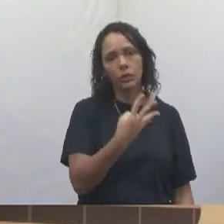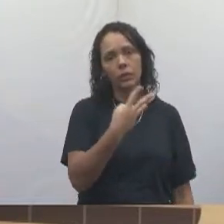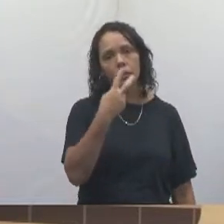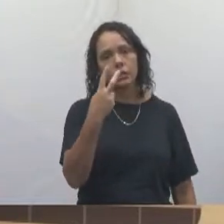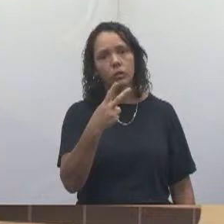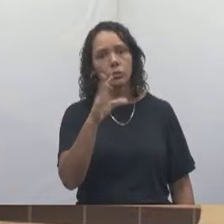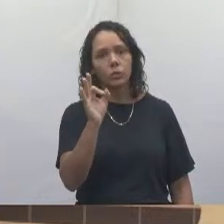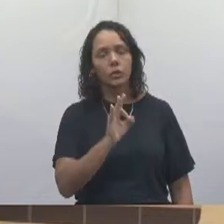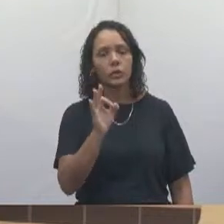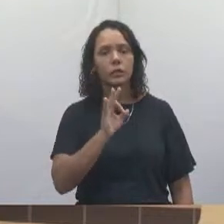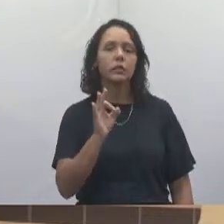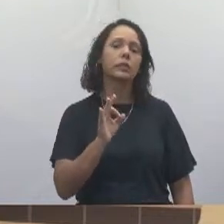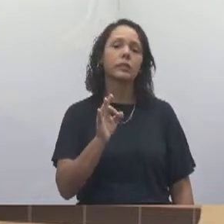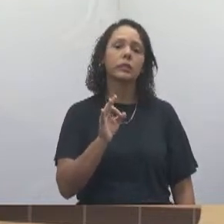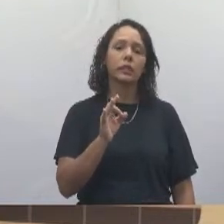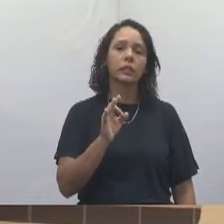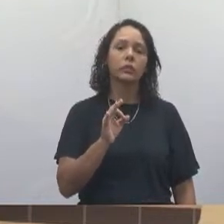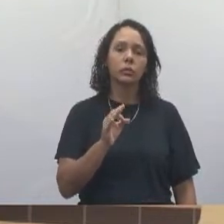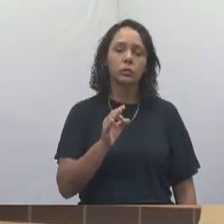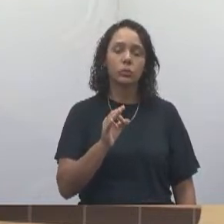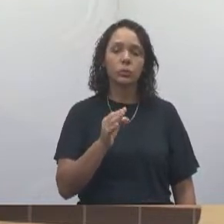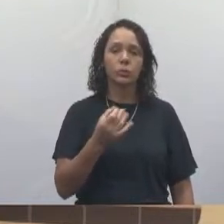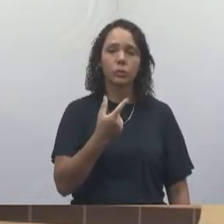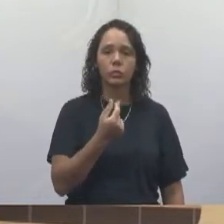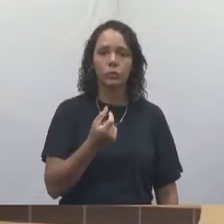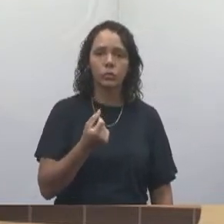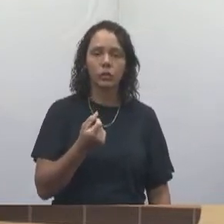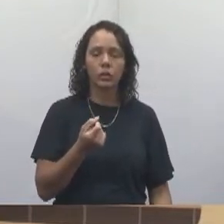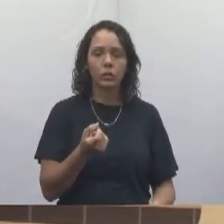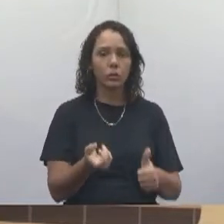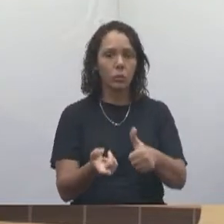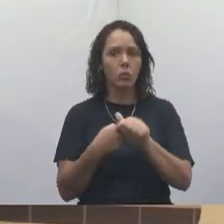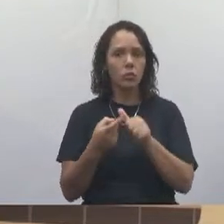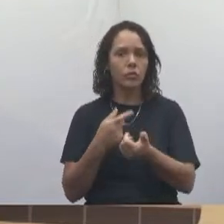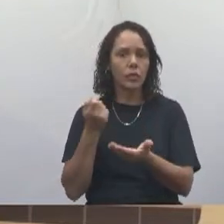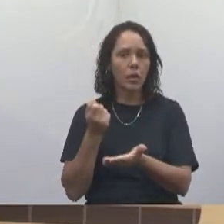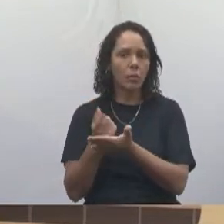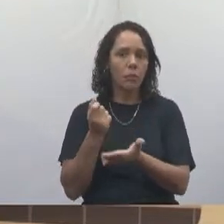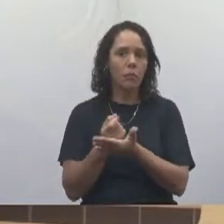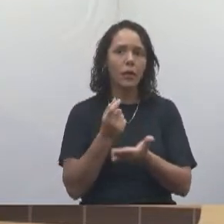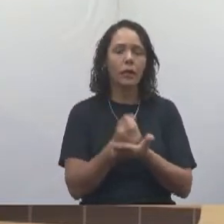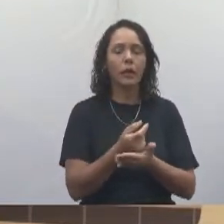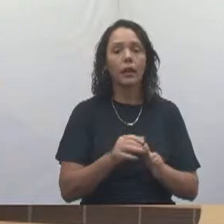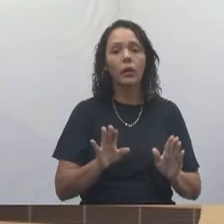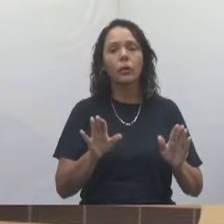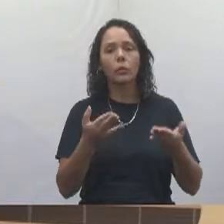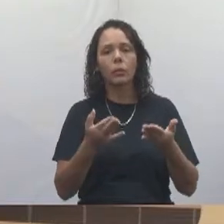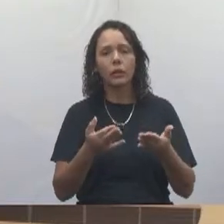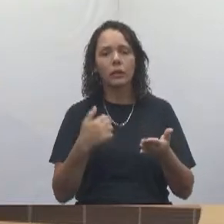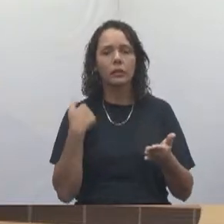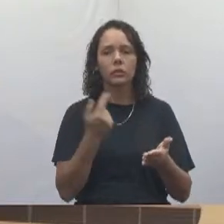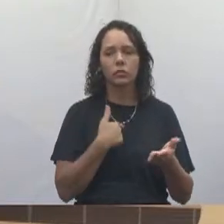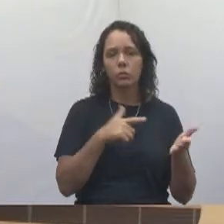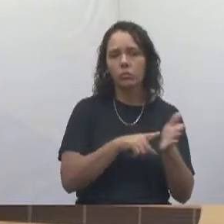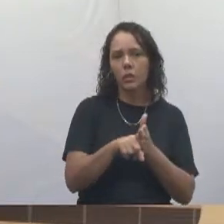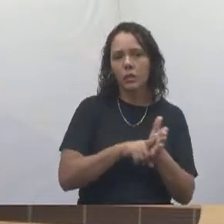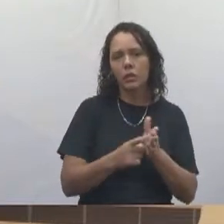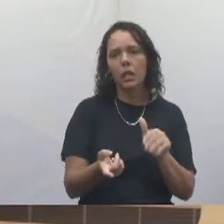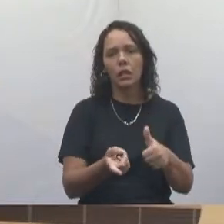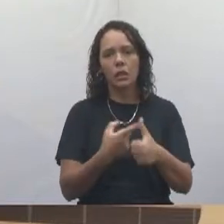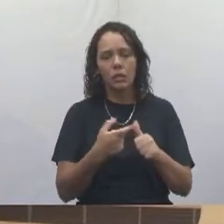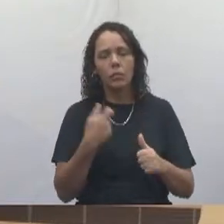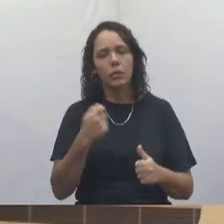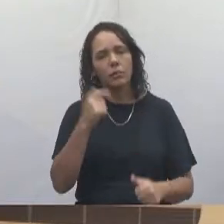receita líquida com dívida. Quando a gente analisa dívida, analisa o tempo que vai ter para pagar e quanto isso vai representar sobre a